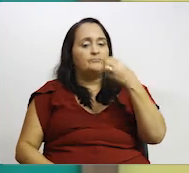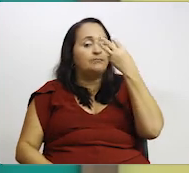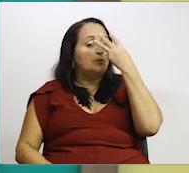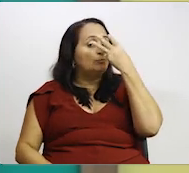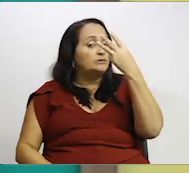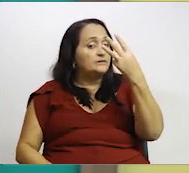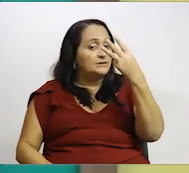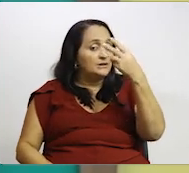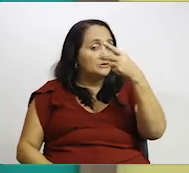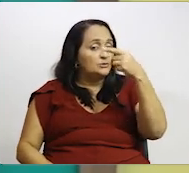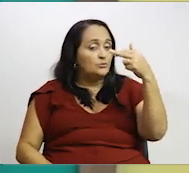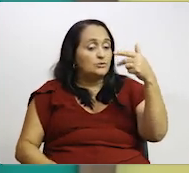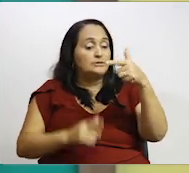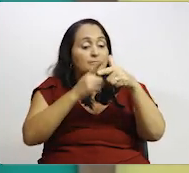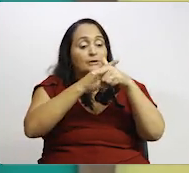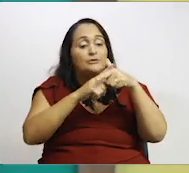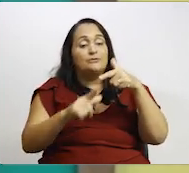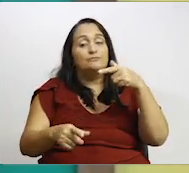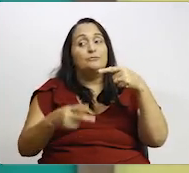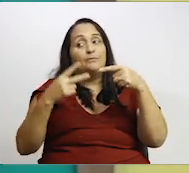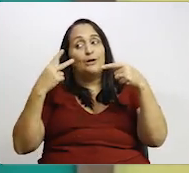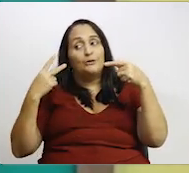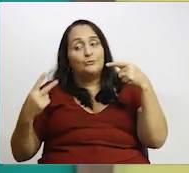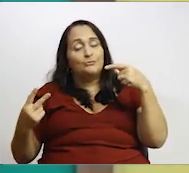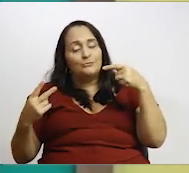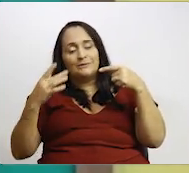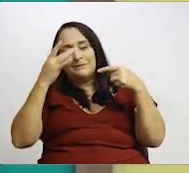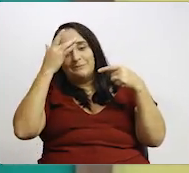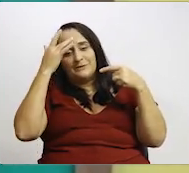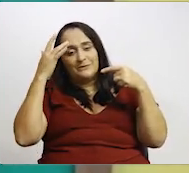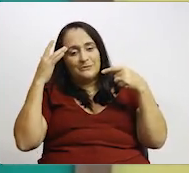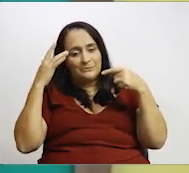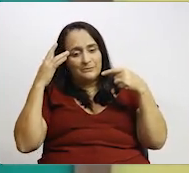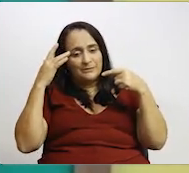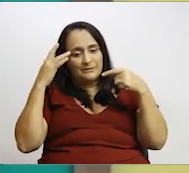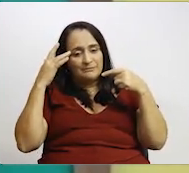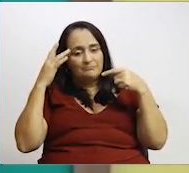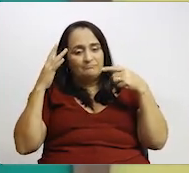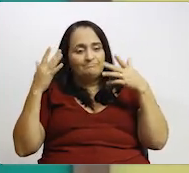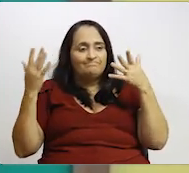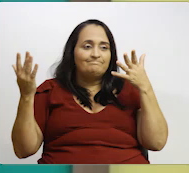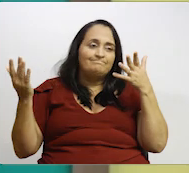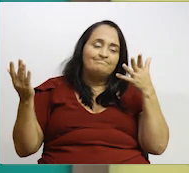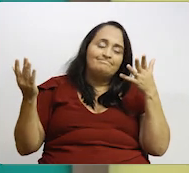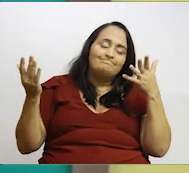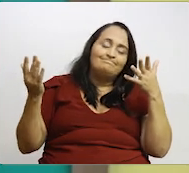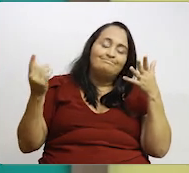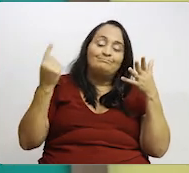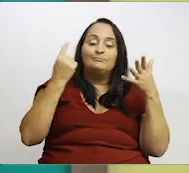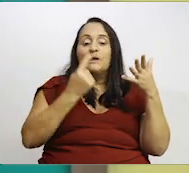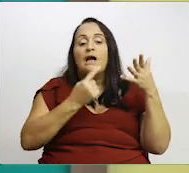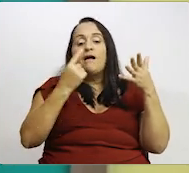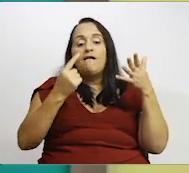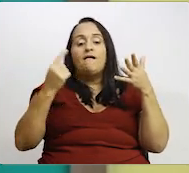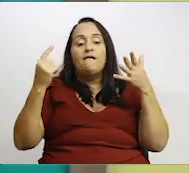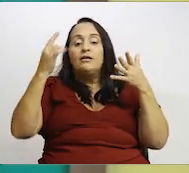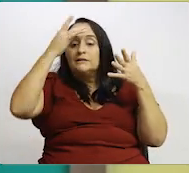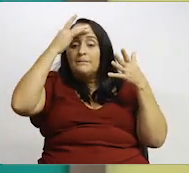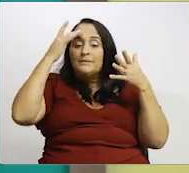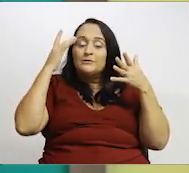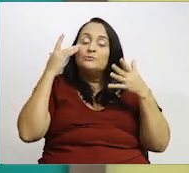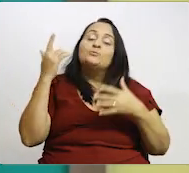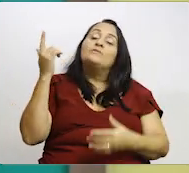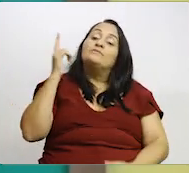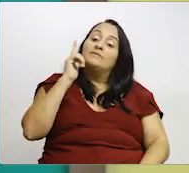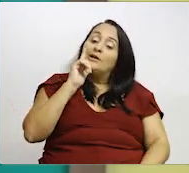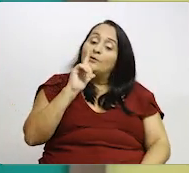3 coisas para dividir para 2 pessoas. Cada pessoa vai receber mais ou menos